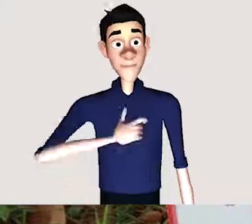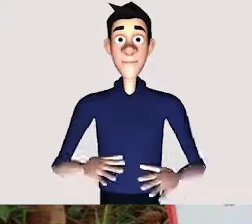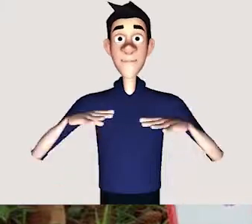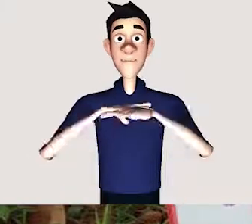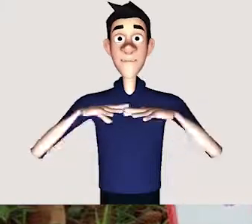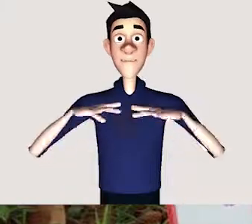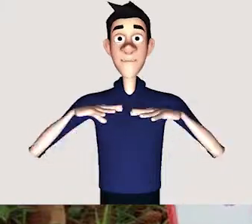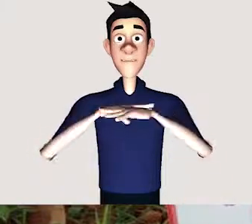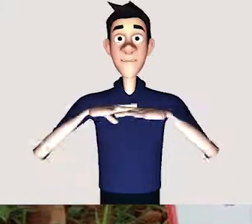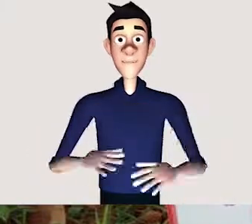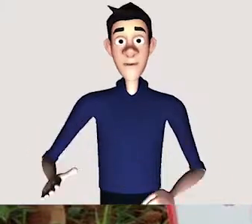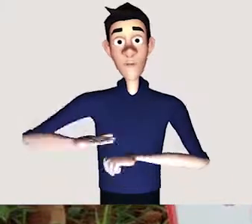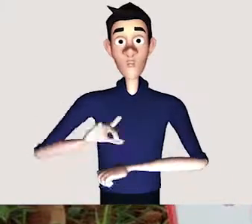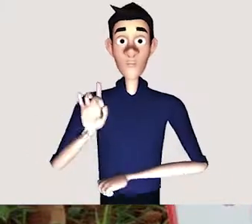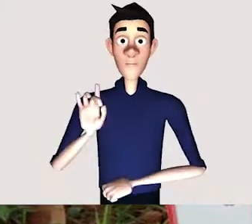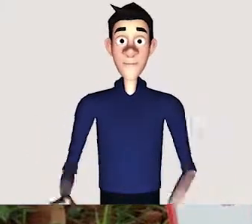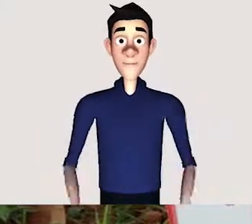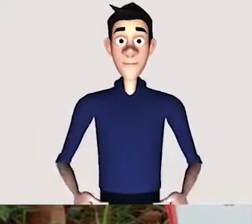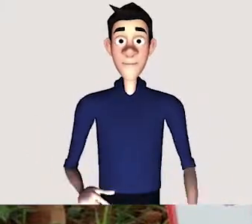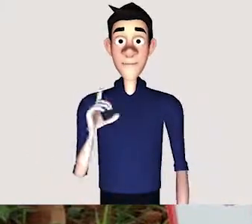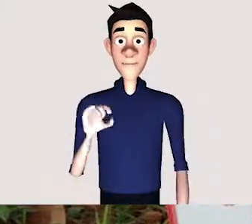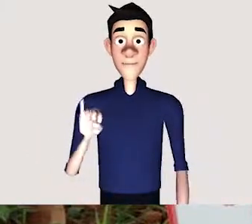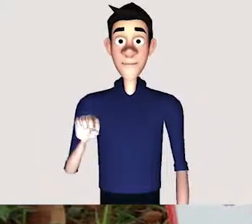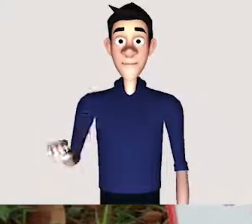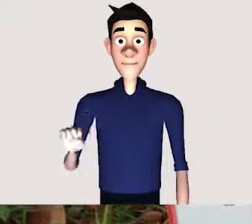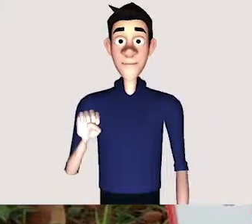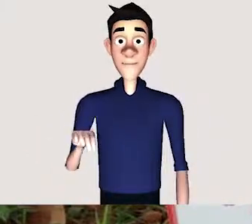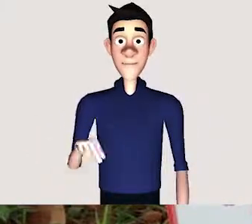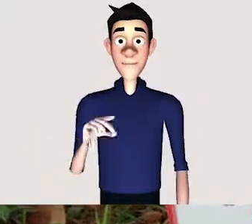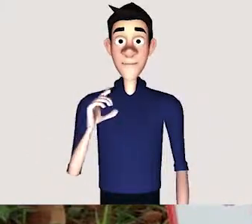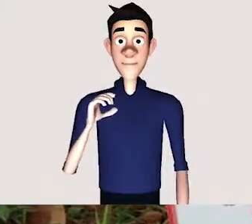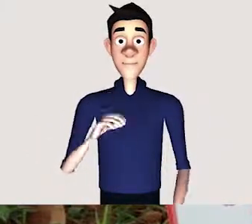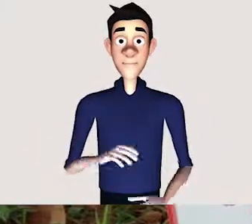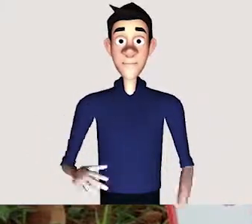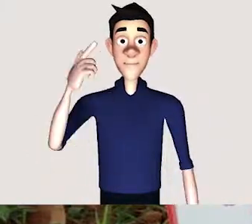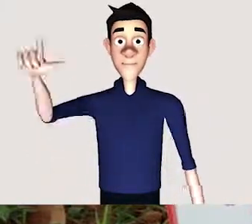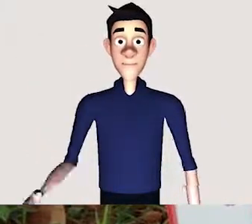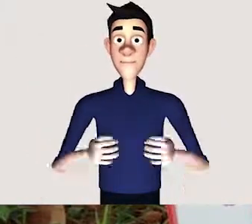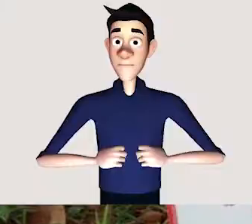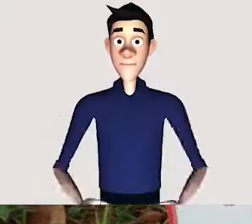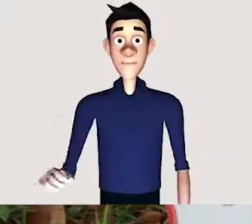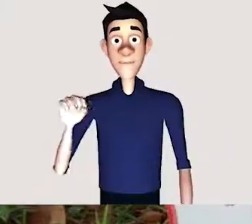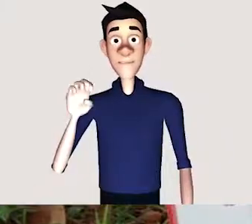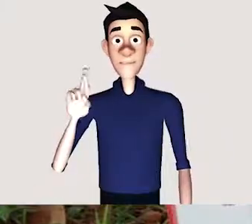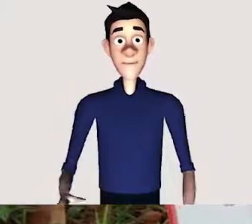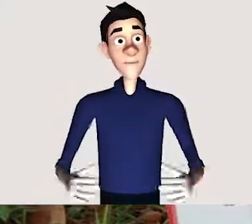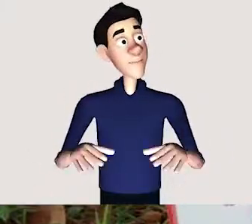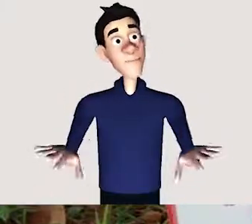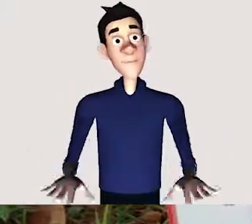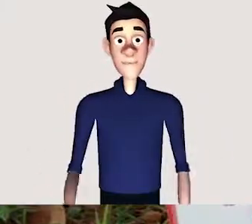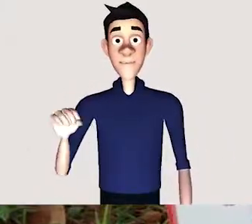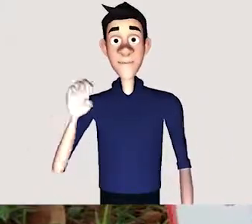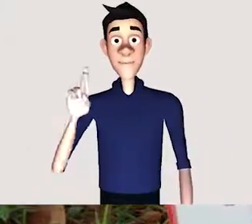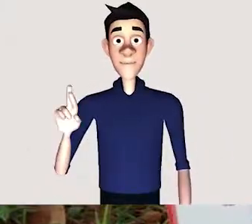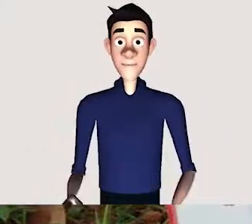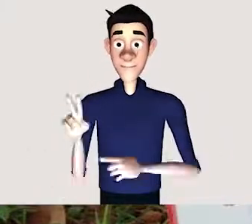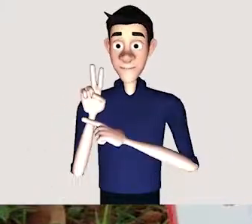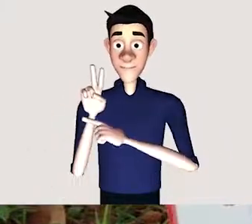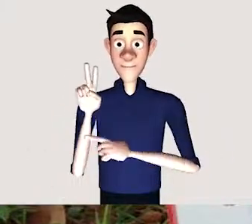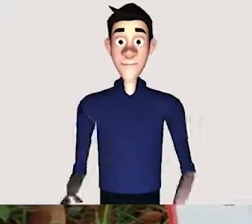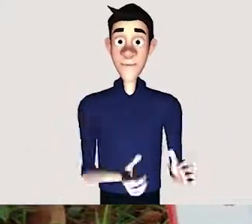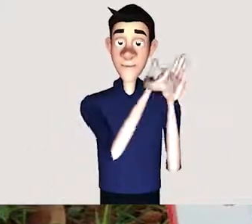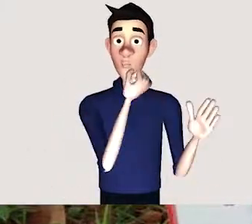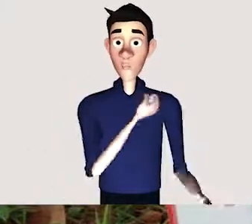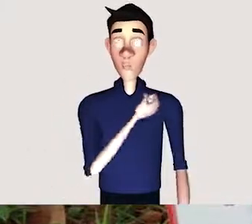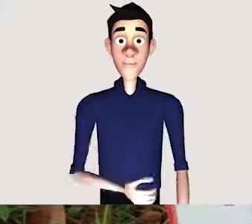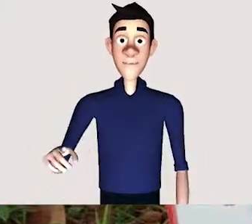vamos preservar esses aspectos da cidade, automaticamente se está dizendo que os outros podem ser destruídos. Ou seja, a preservação do